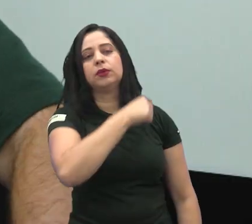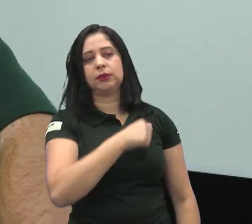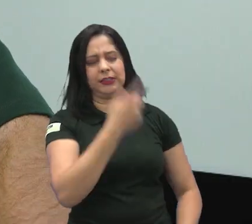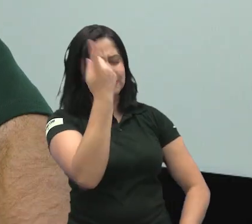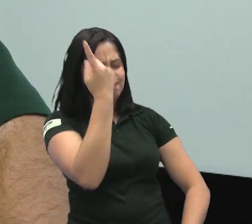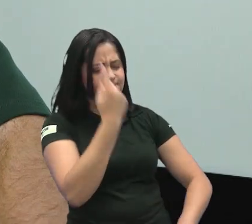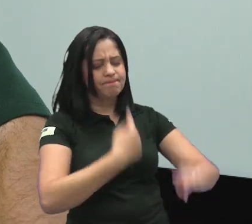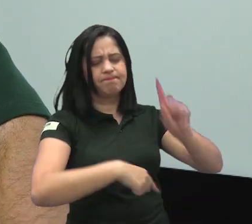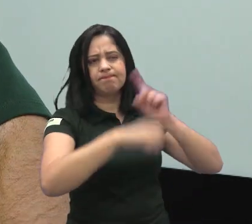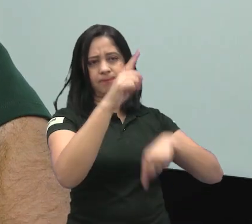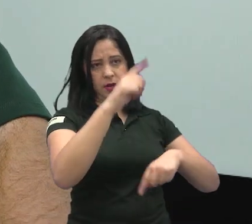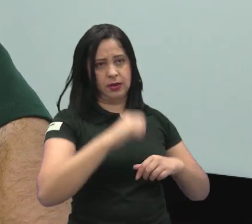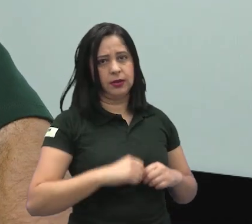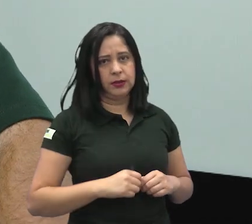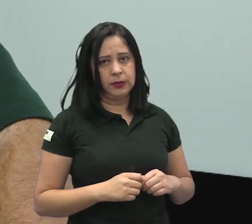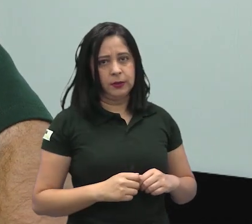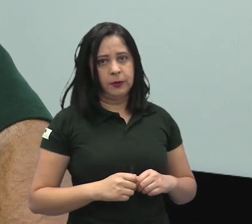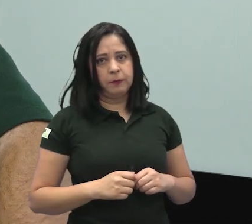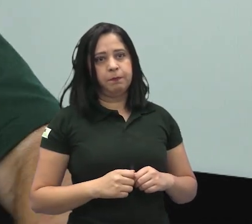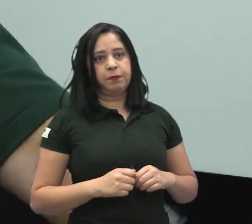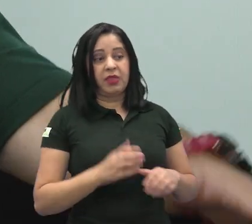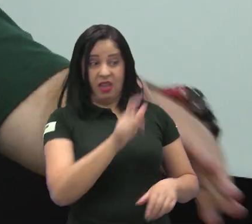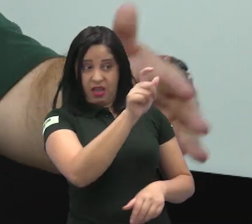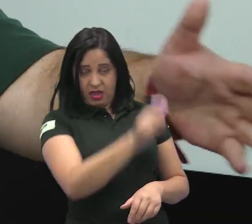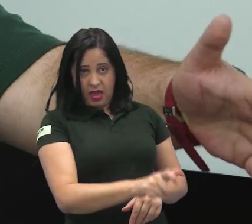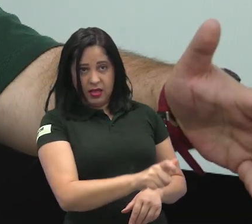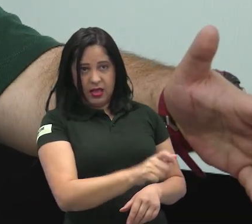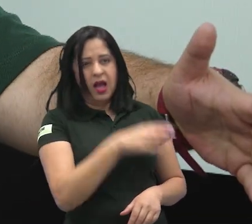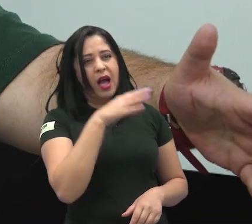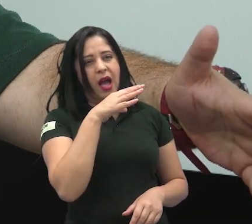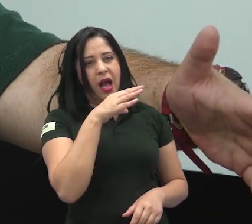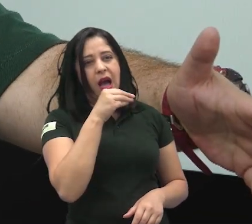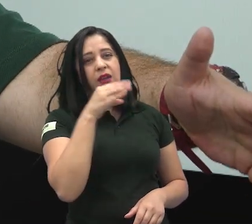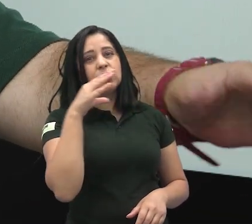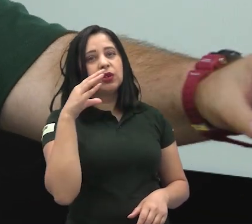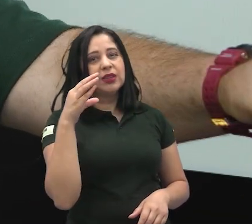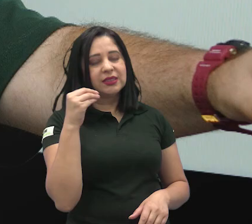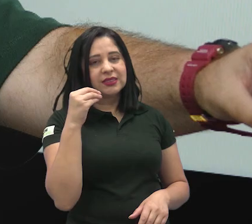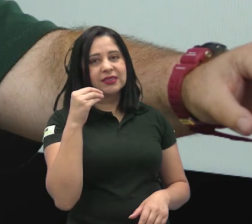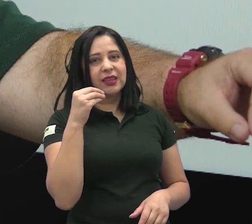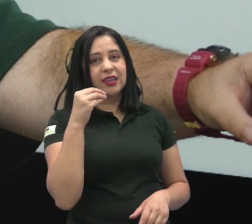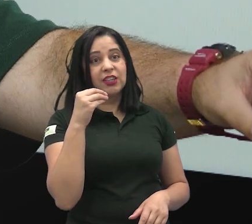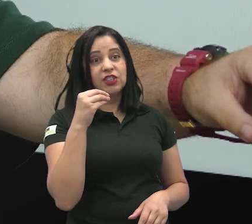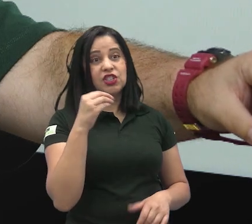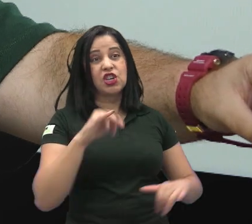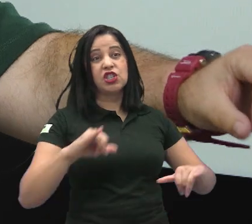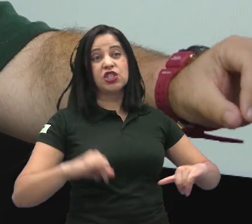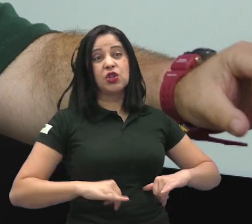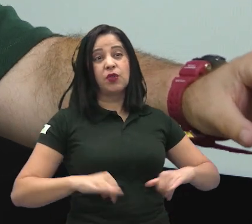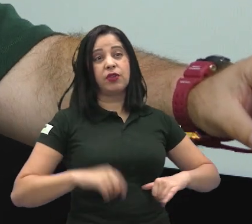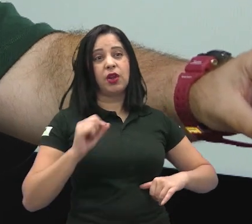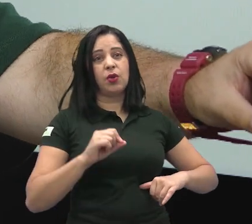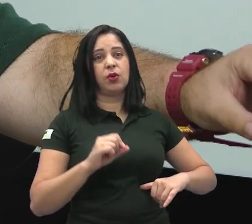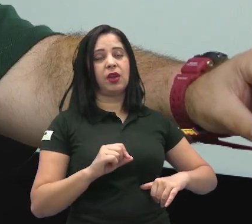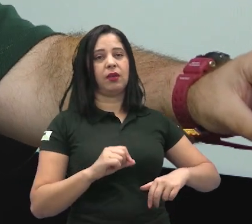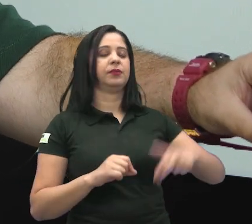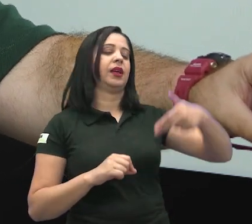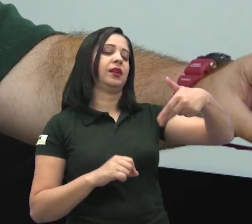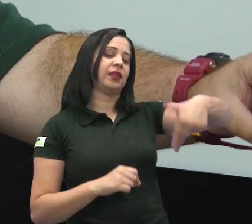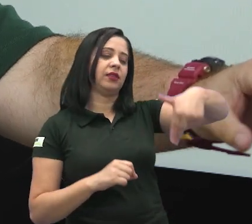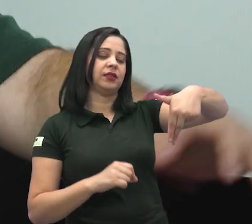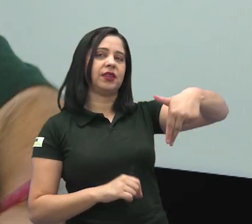superação. Ela, quando pré-adolescente, ela sofreu uma descarga elétrica de 15 mil